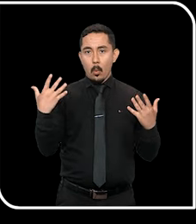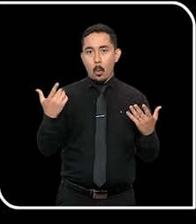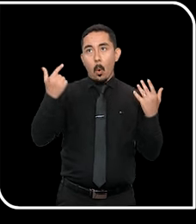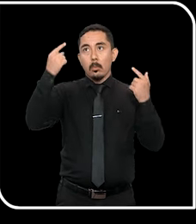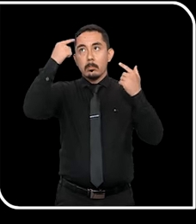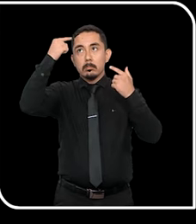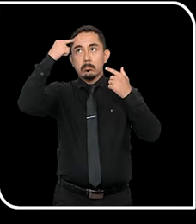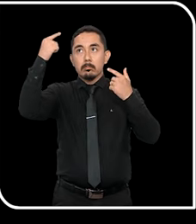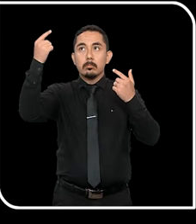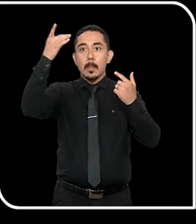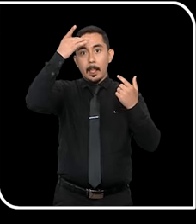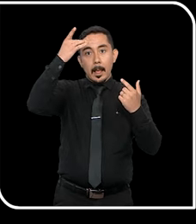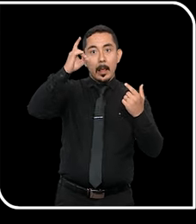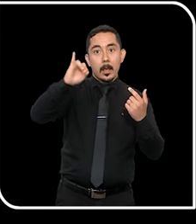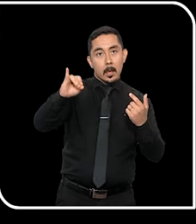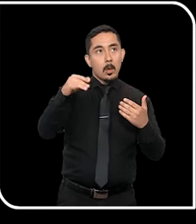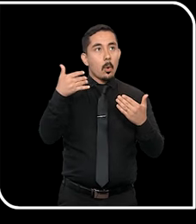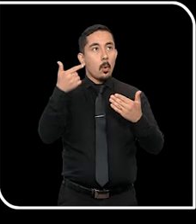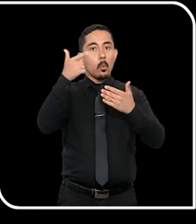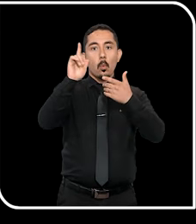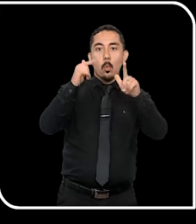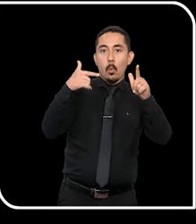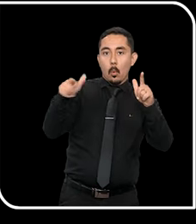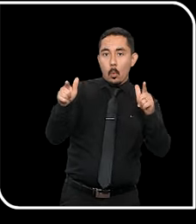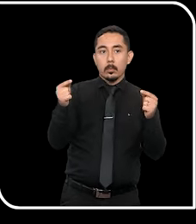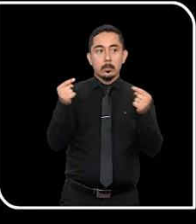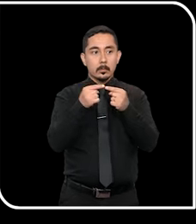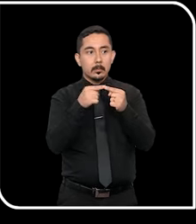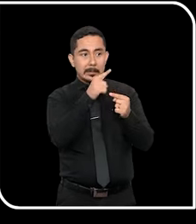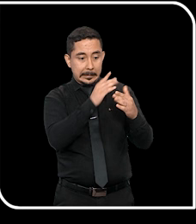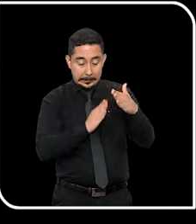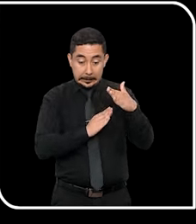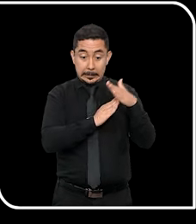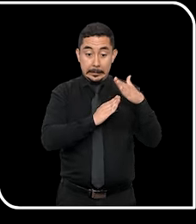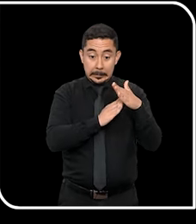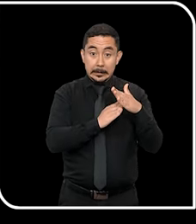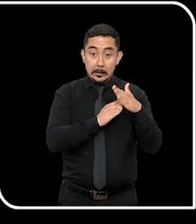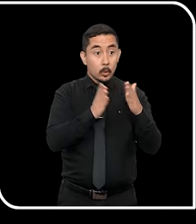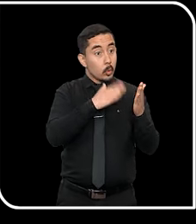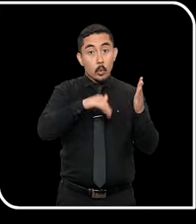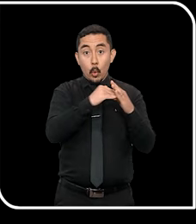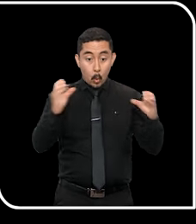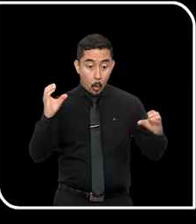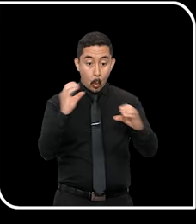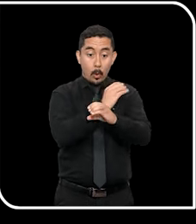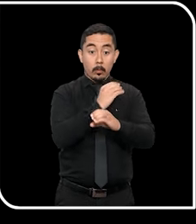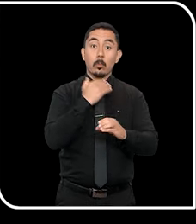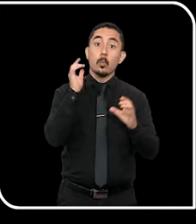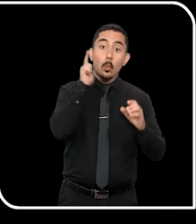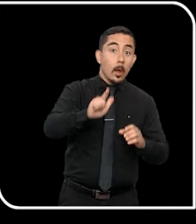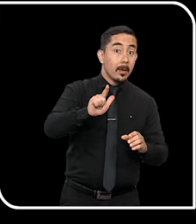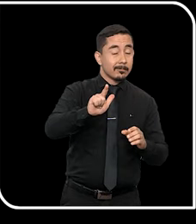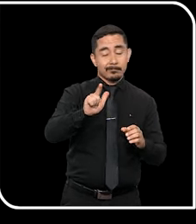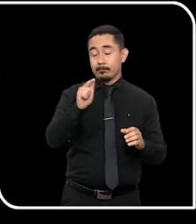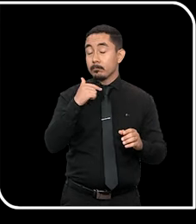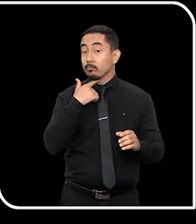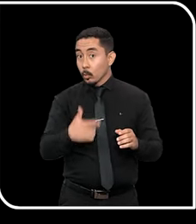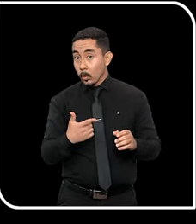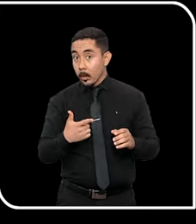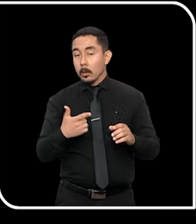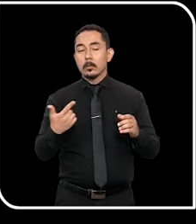aos quais interações com diversas Barreiras podem obstruir sua participação plena e efetiva na